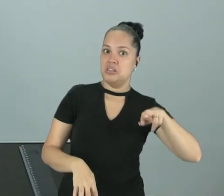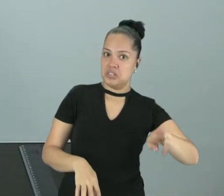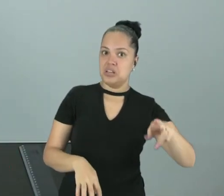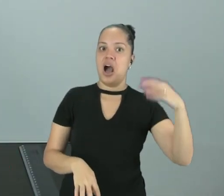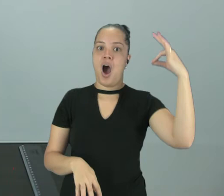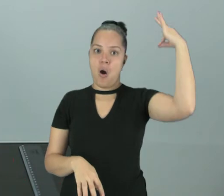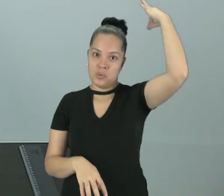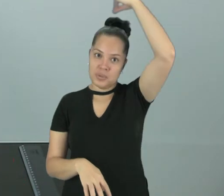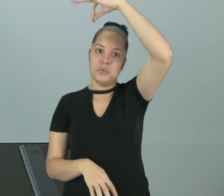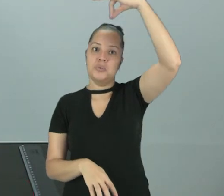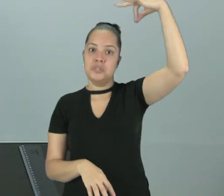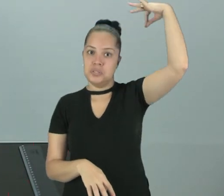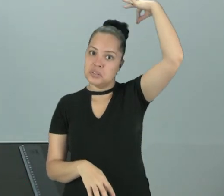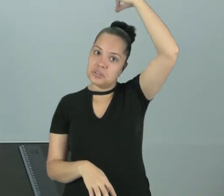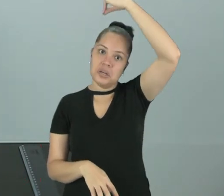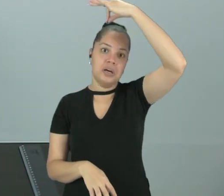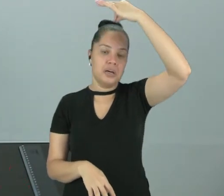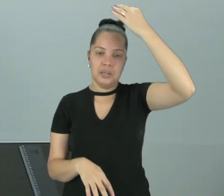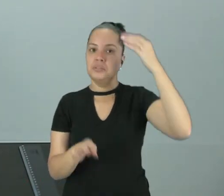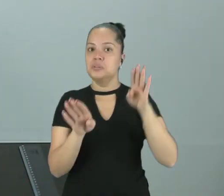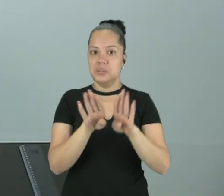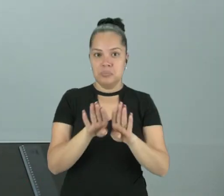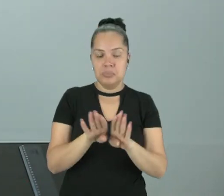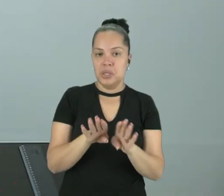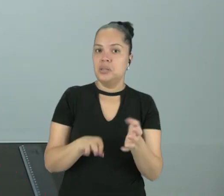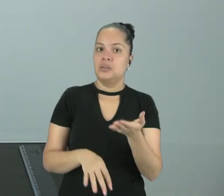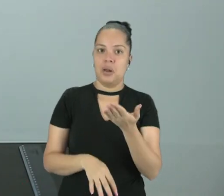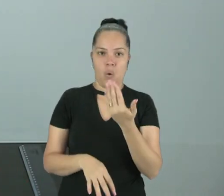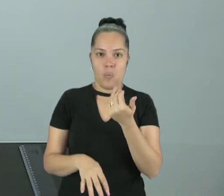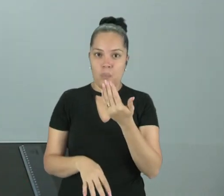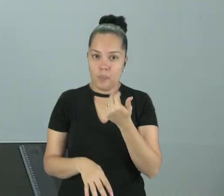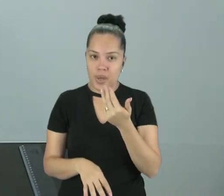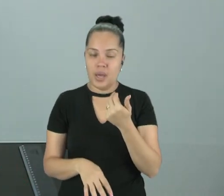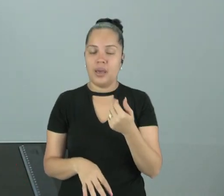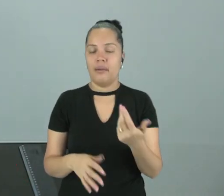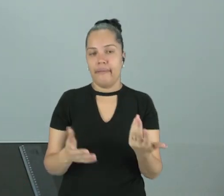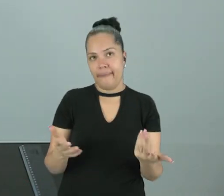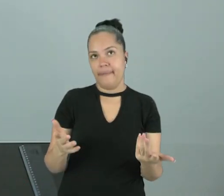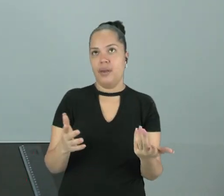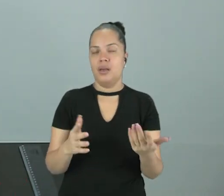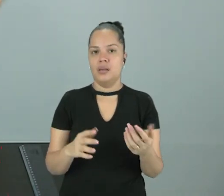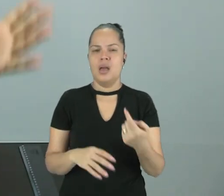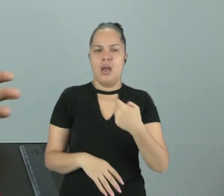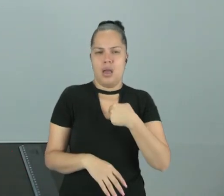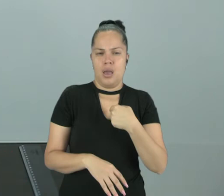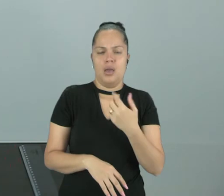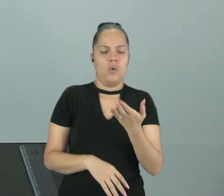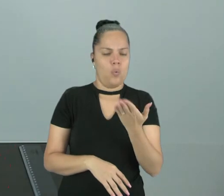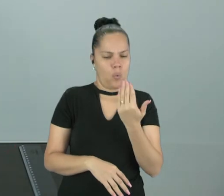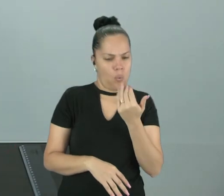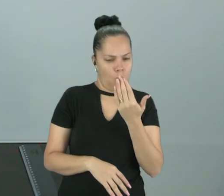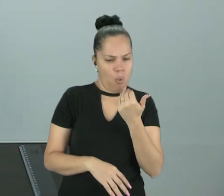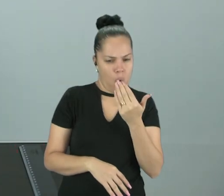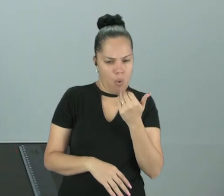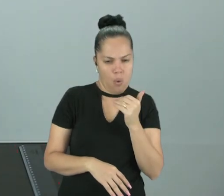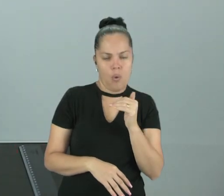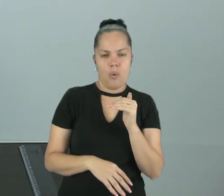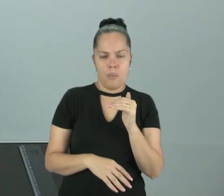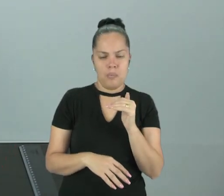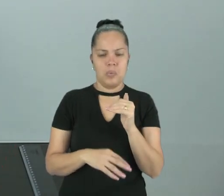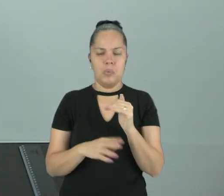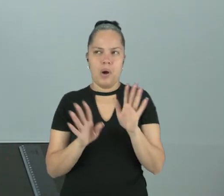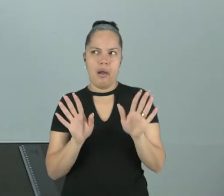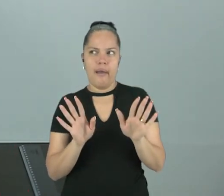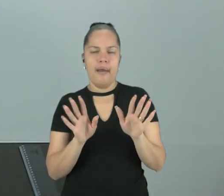santos você que tá lá em prol do alimento né tantas pessoas falam assim eu só como determinado alimento na época